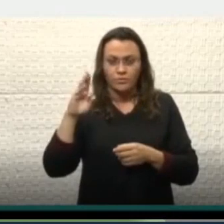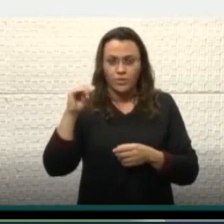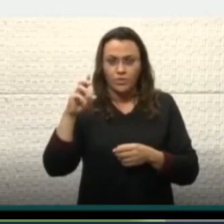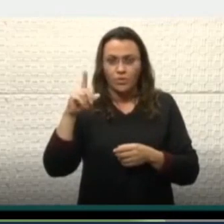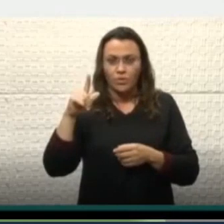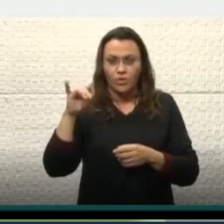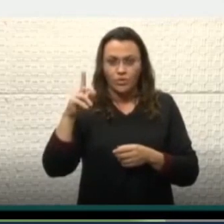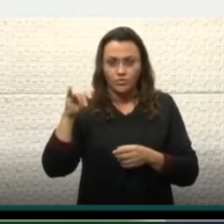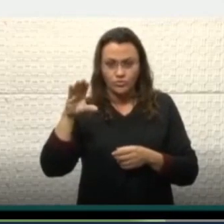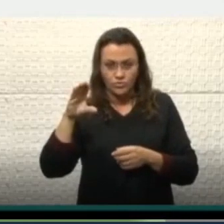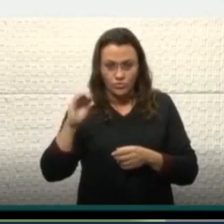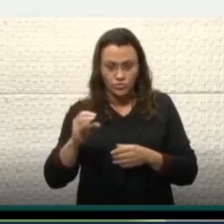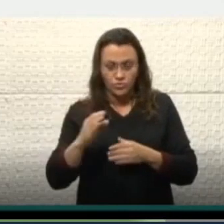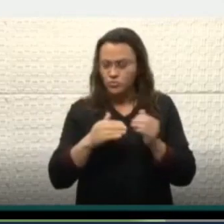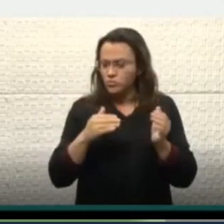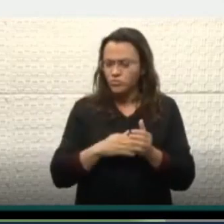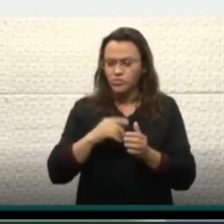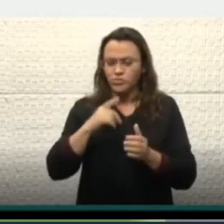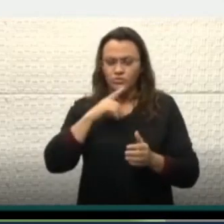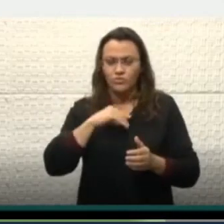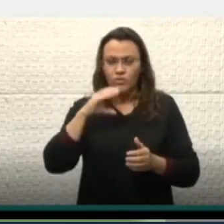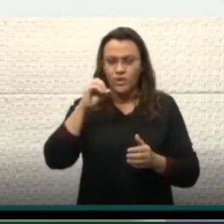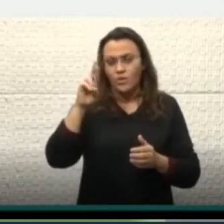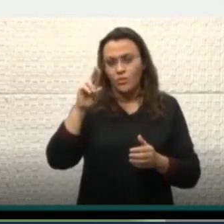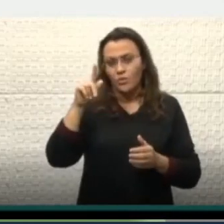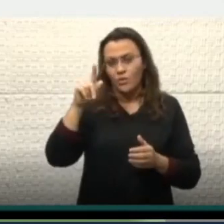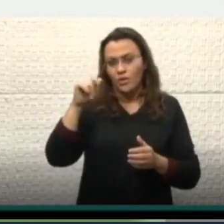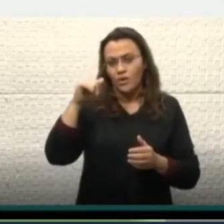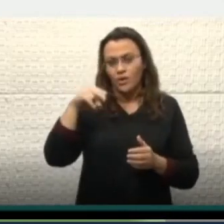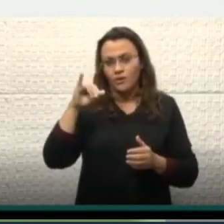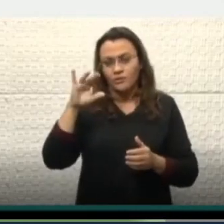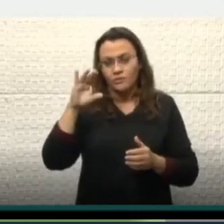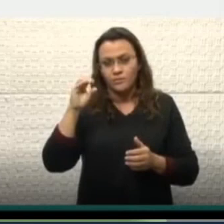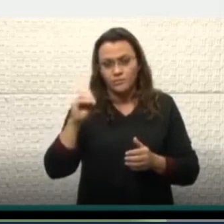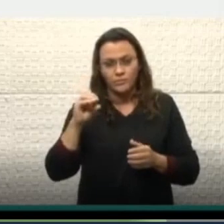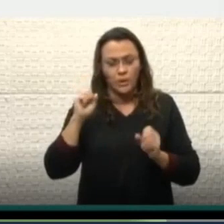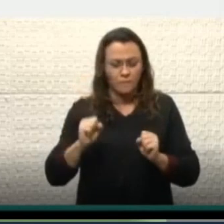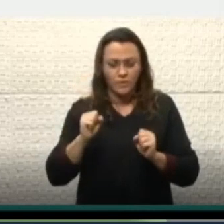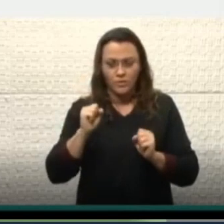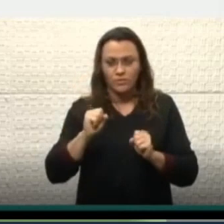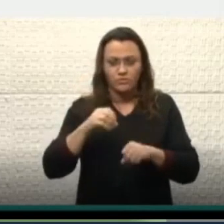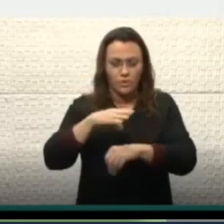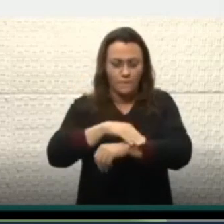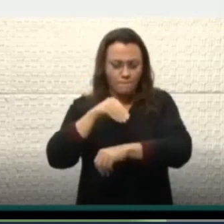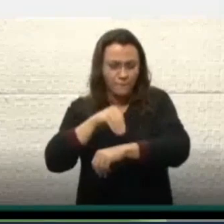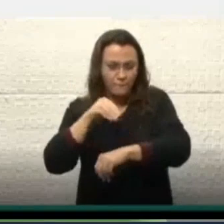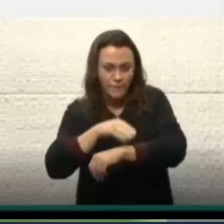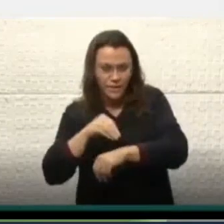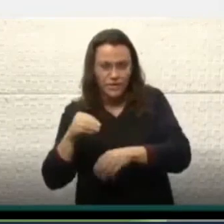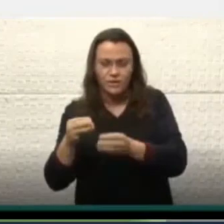então qualquer tipo de material orgânico, então insetos, larvas,